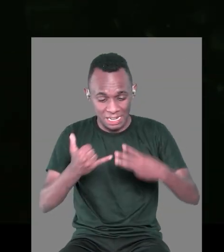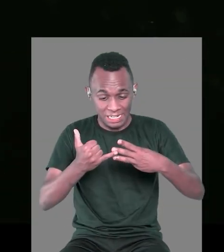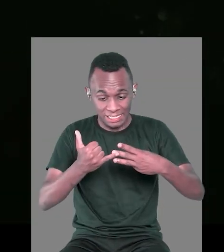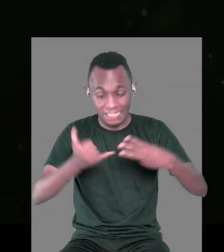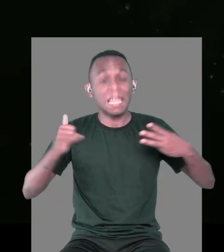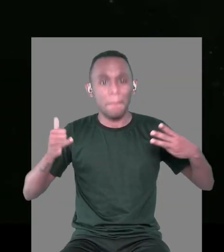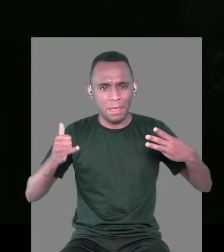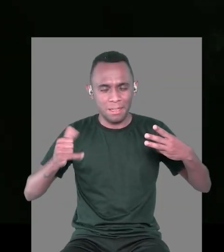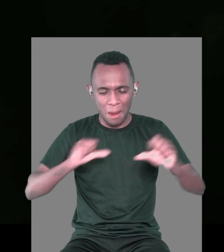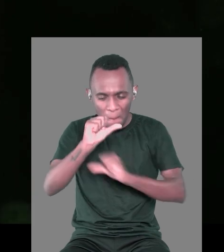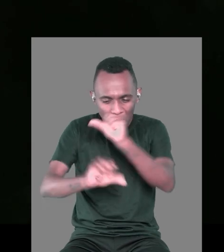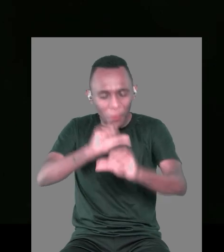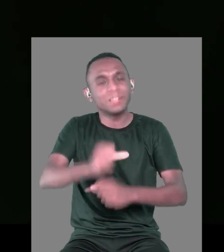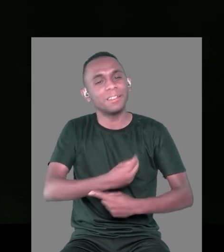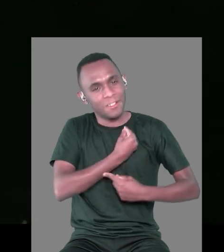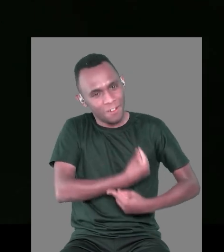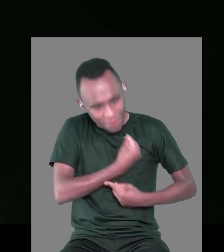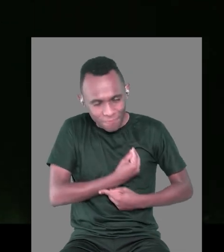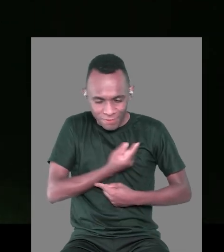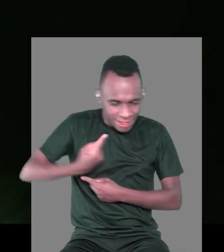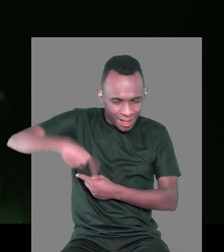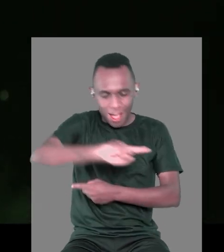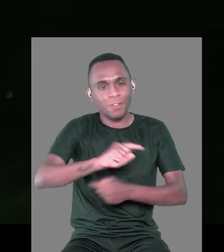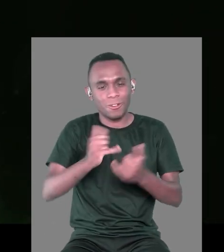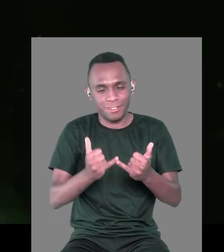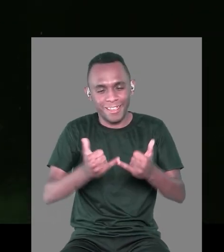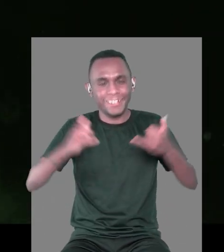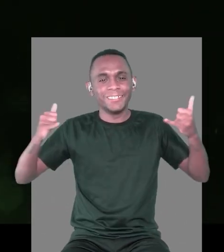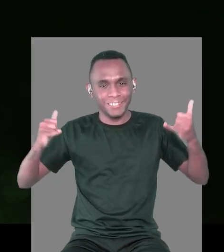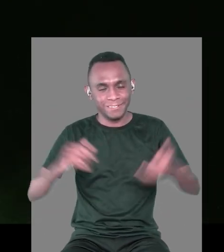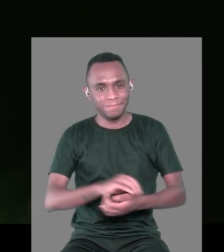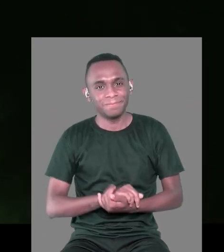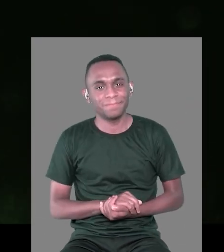CEMIG, transformando vidas com a nossa energia.